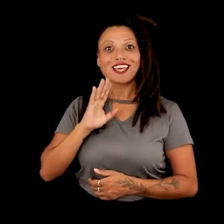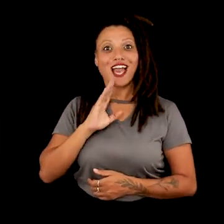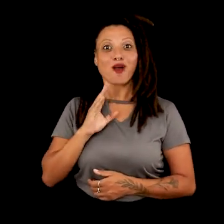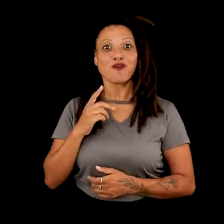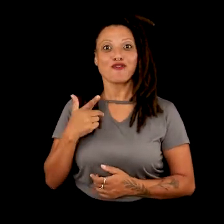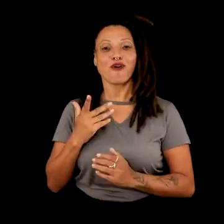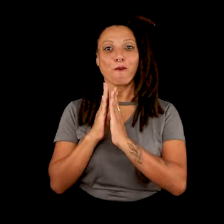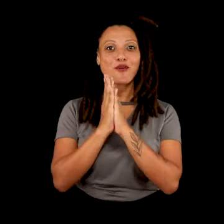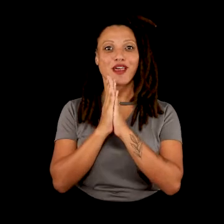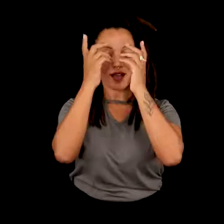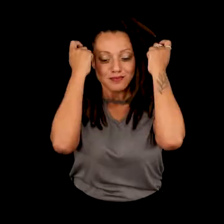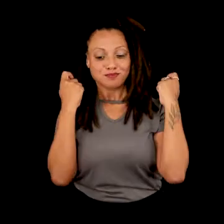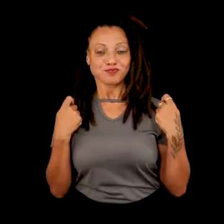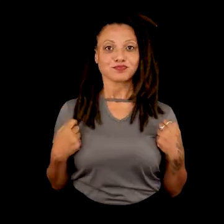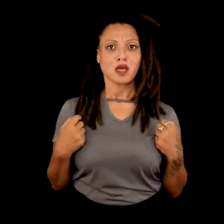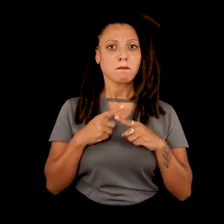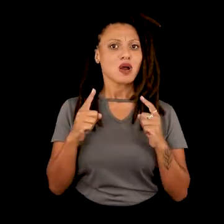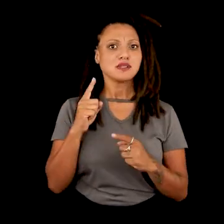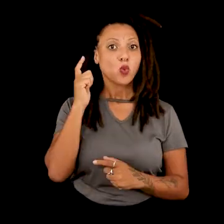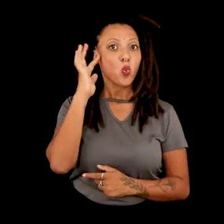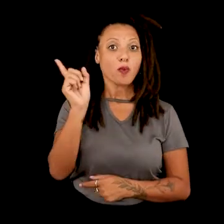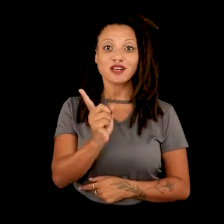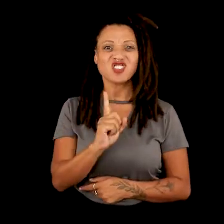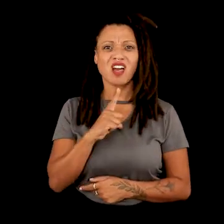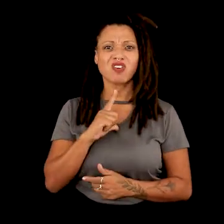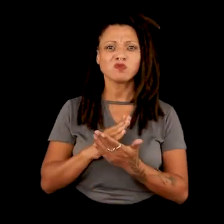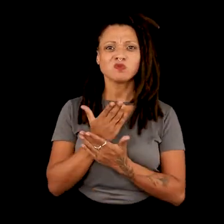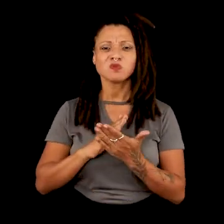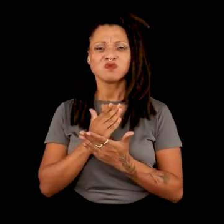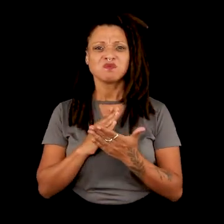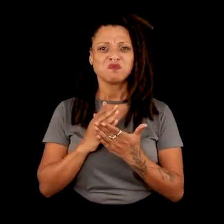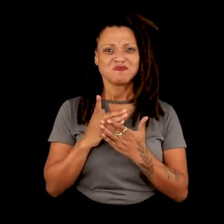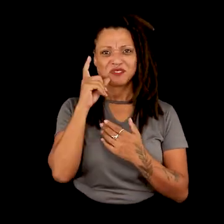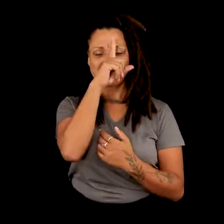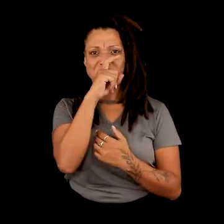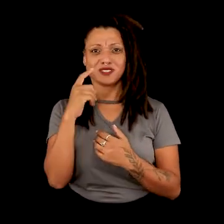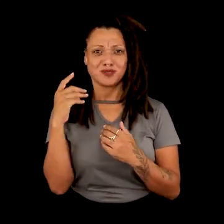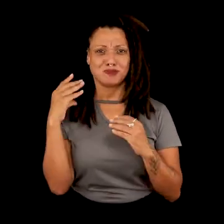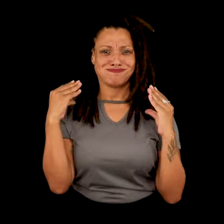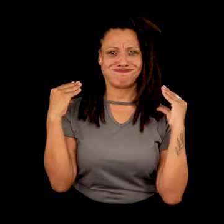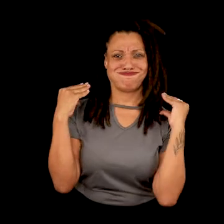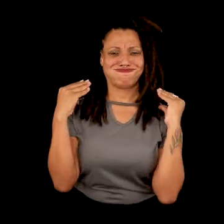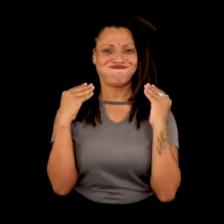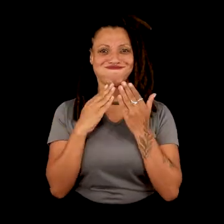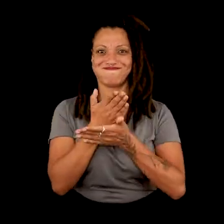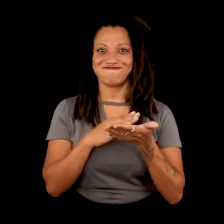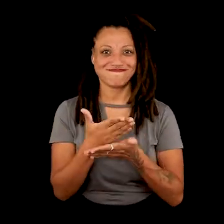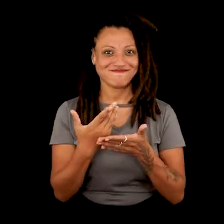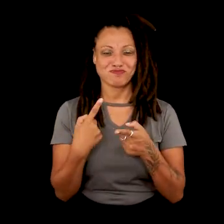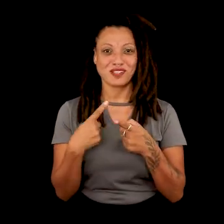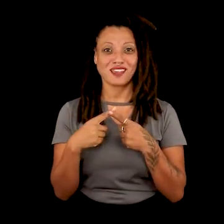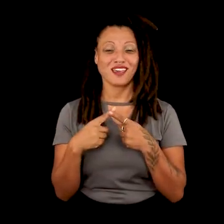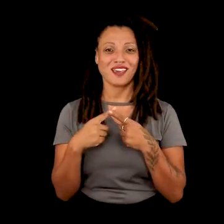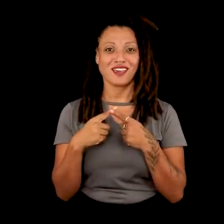era desconfortável. Mas eu não sabia que era sei lá, que não tem